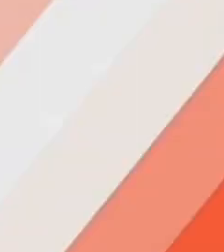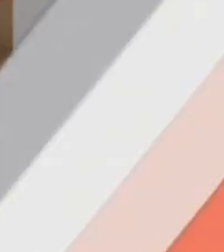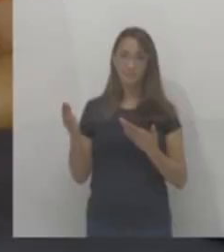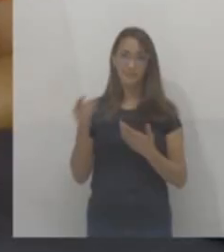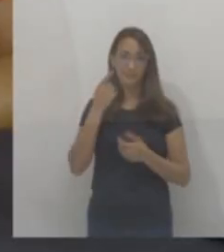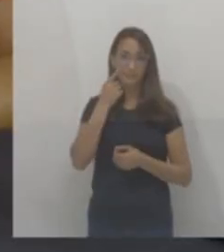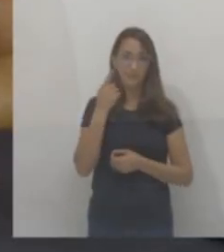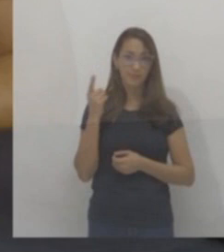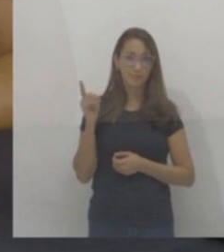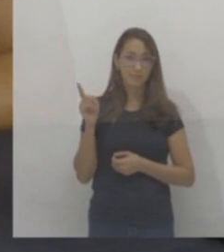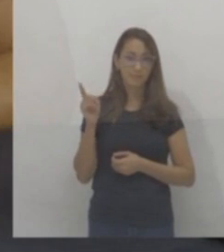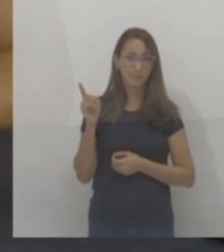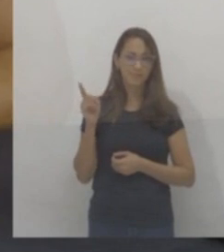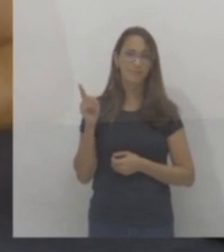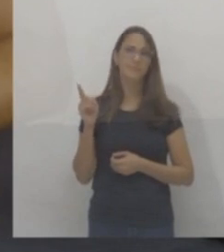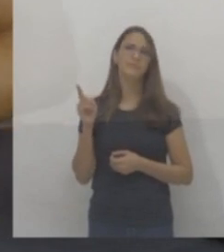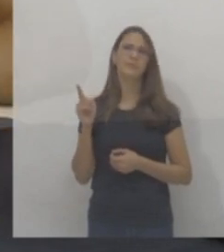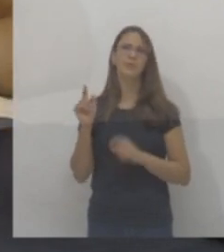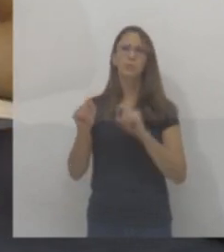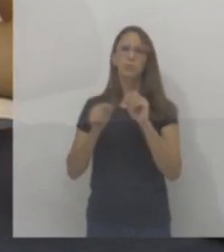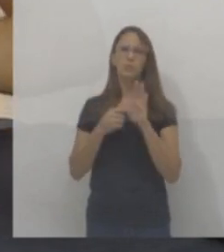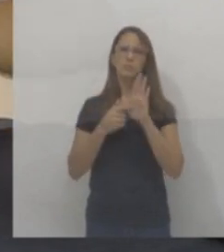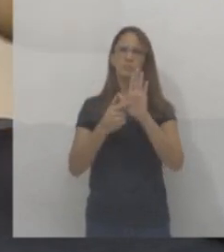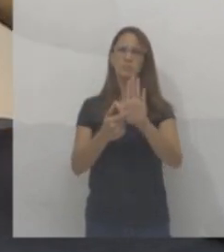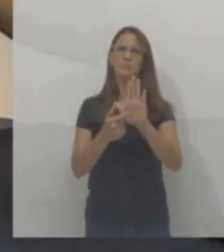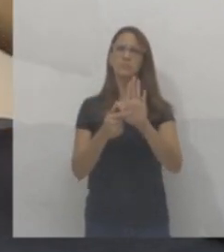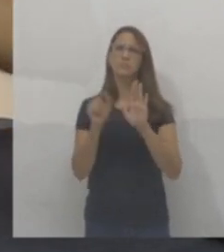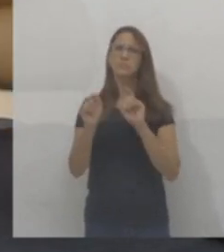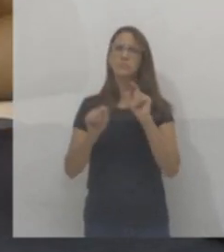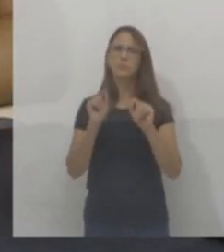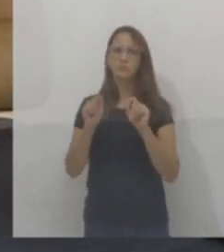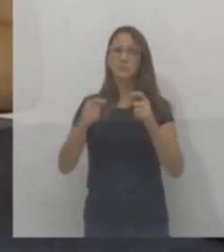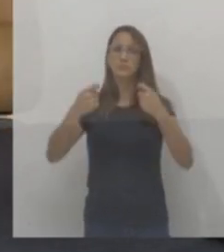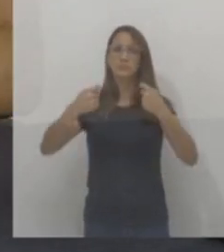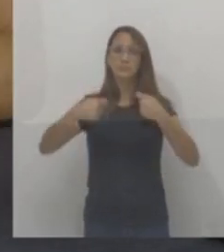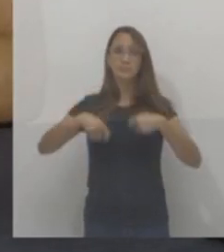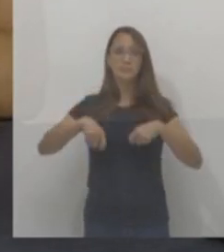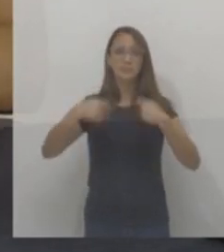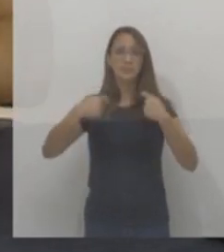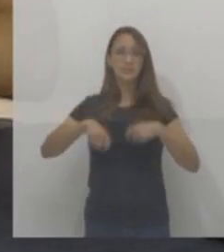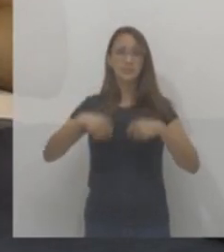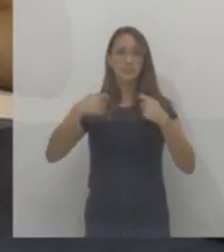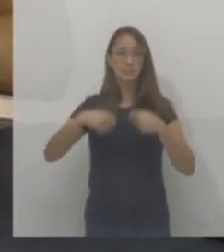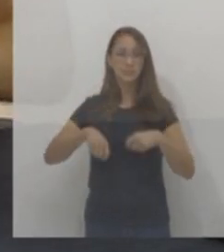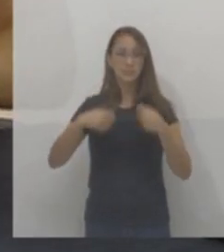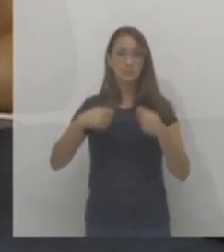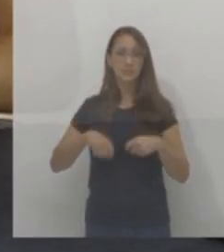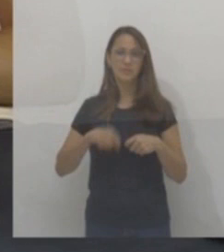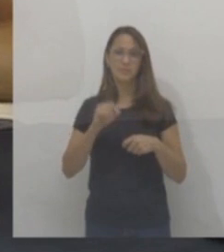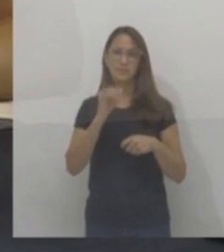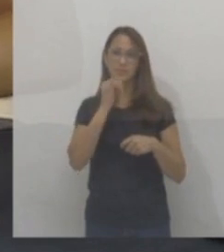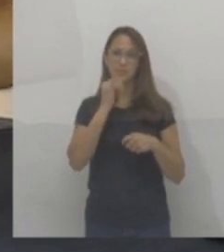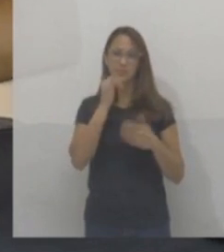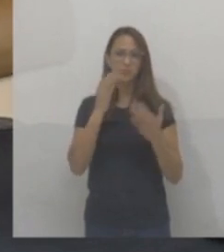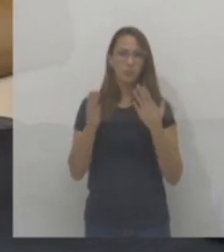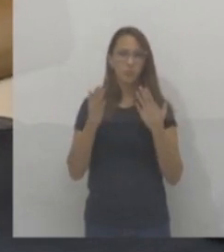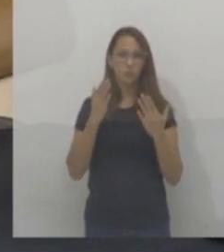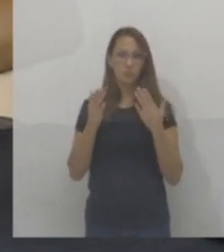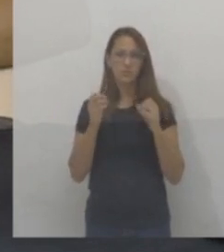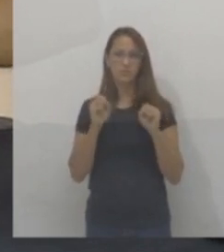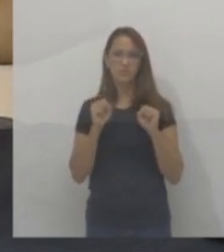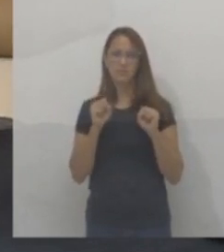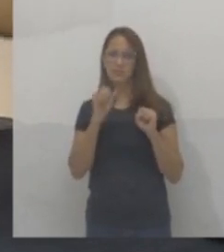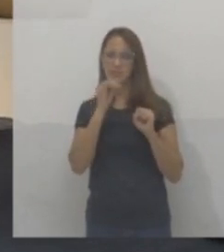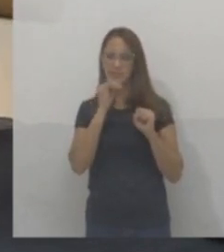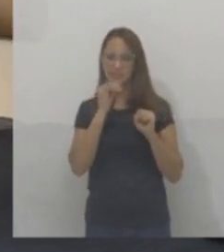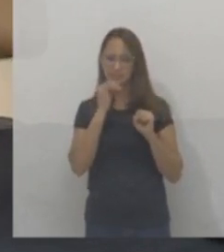Viram aí? Então, o que foi apresentado para nós aqui? Que nós precisamos criar uma condição para que tenha um resultado,